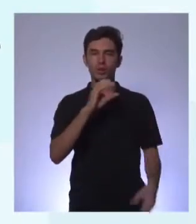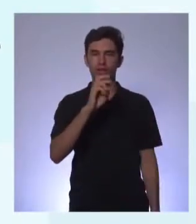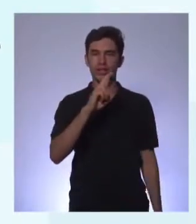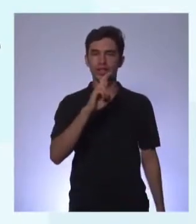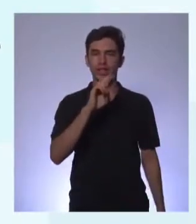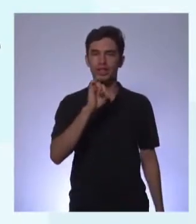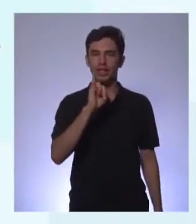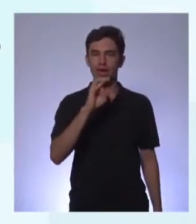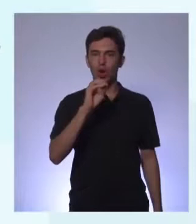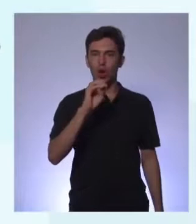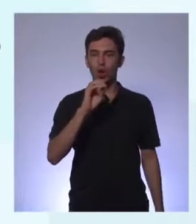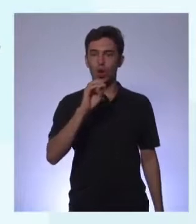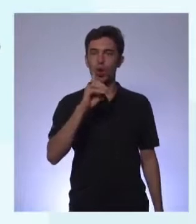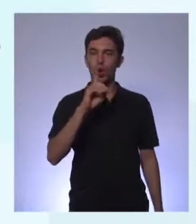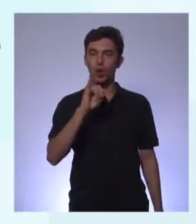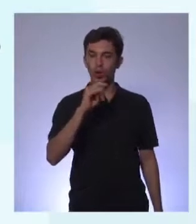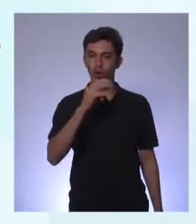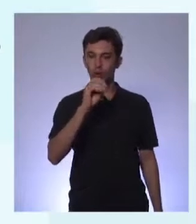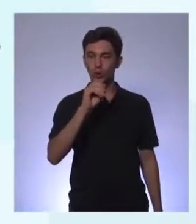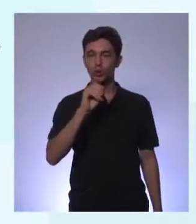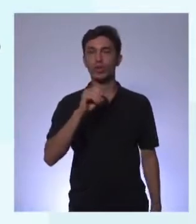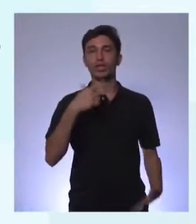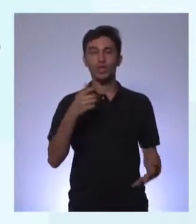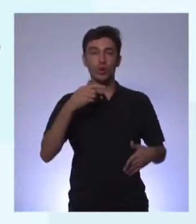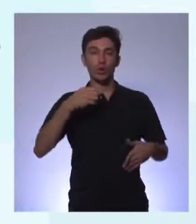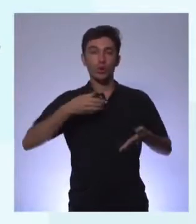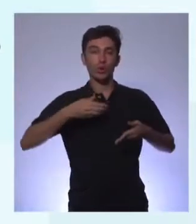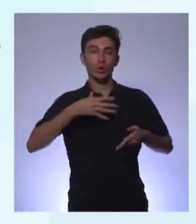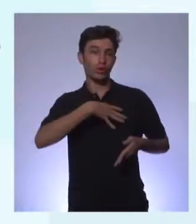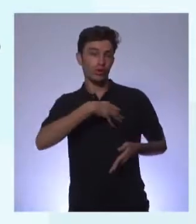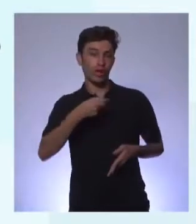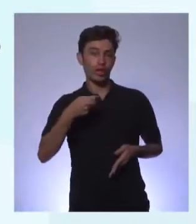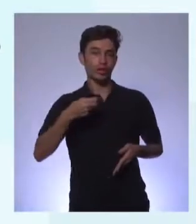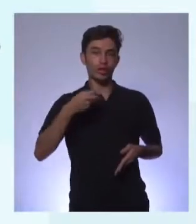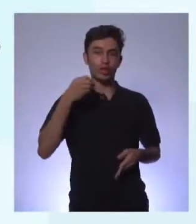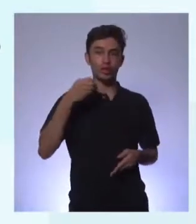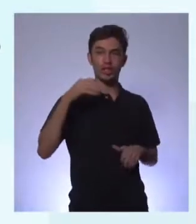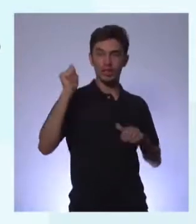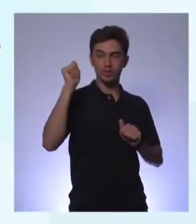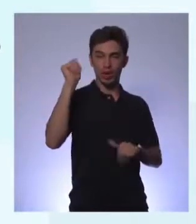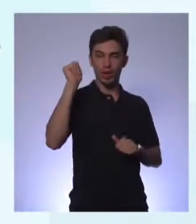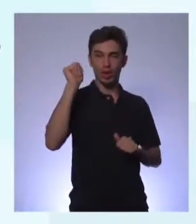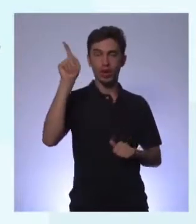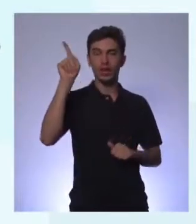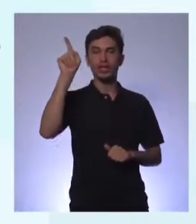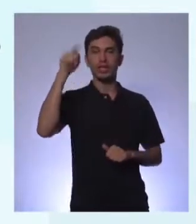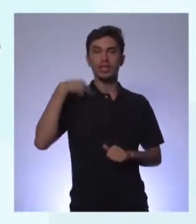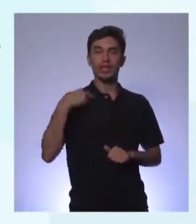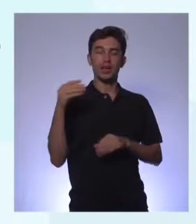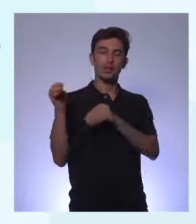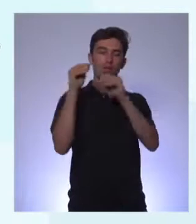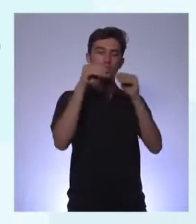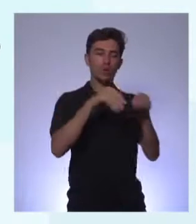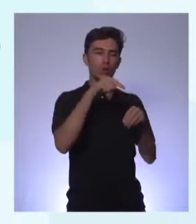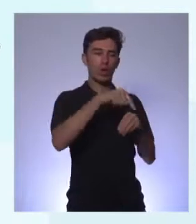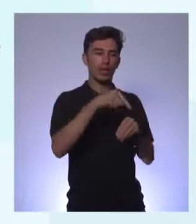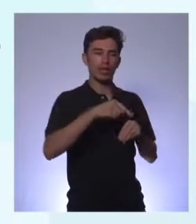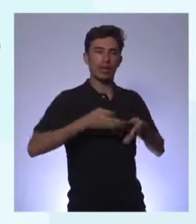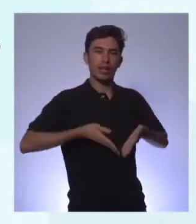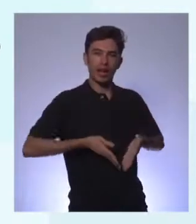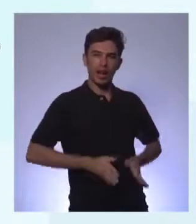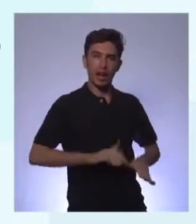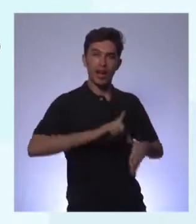né? Que são os filhos de espanhóis nascidos no território da América, mas que foram estudar na Europa